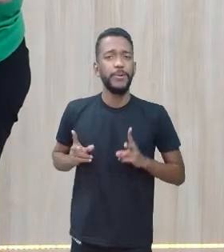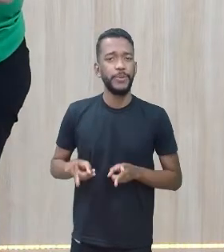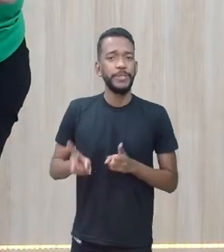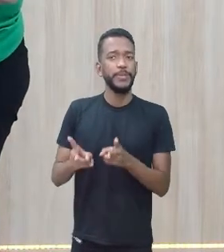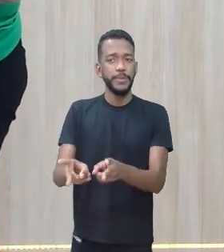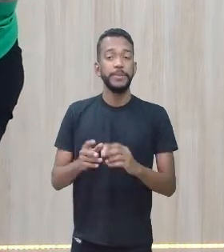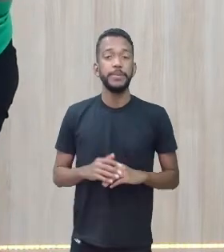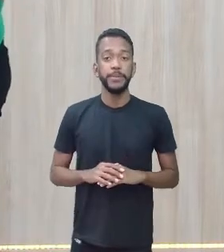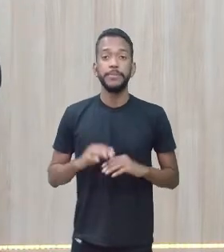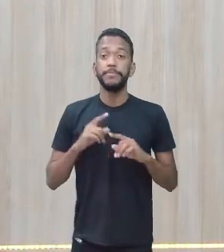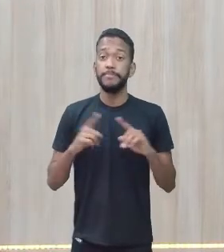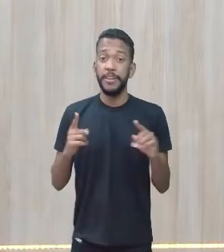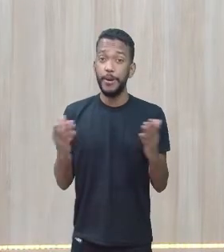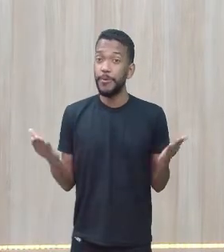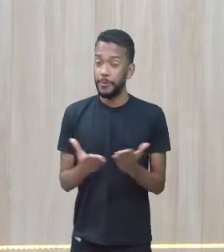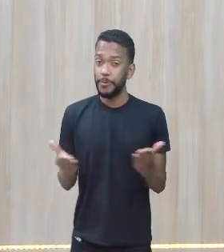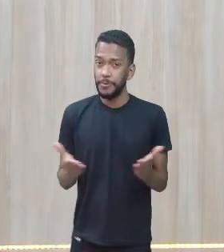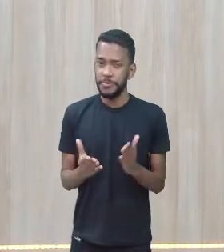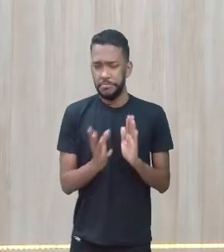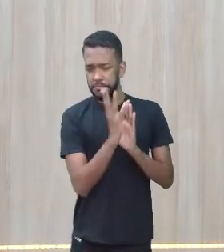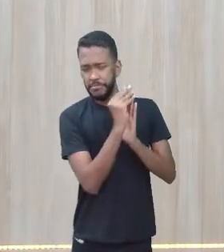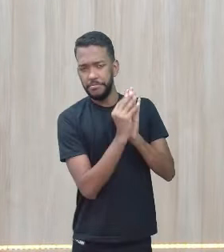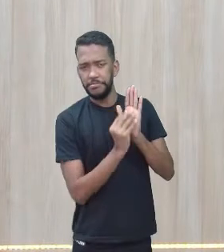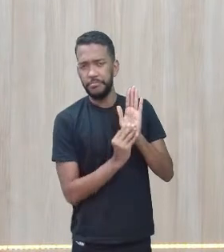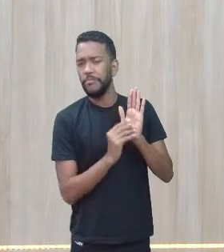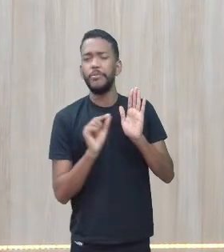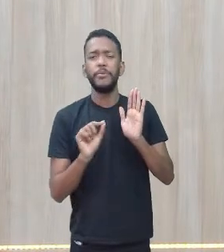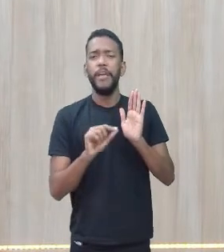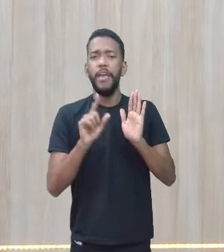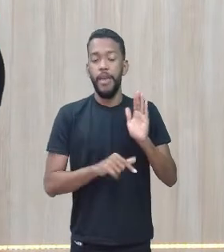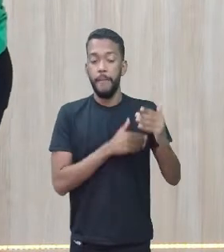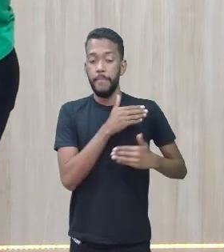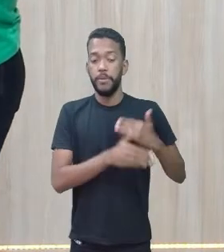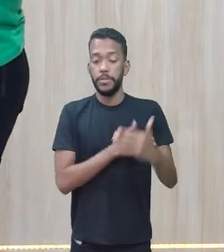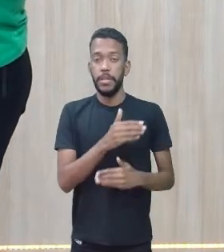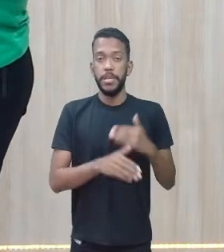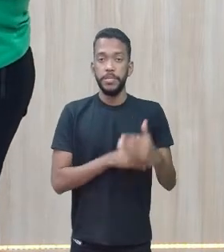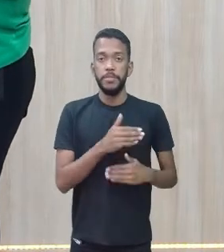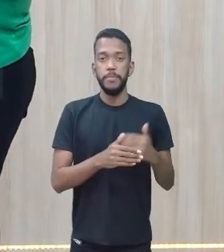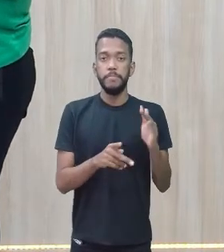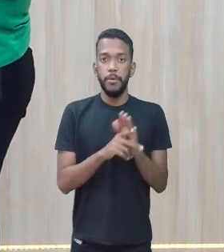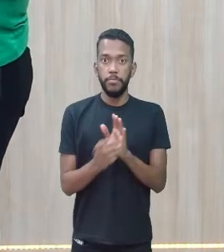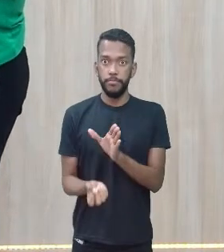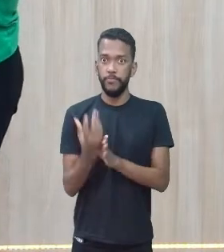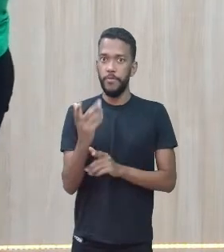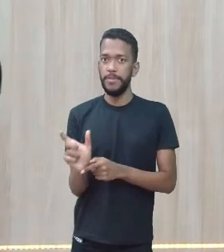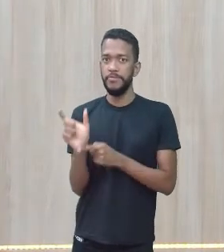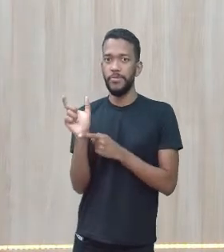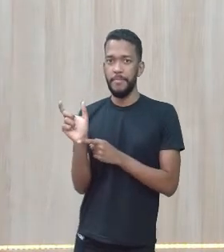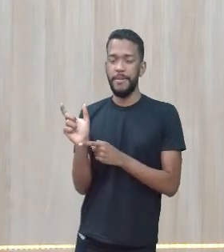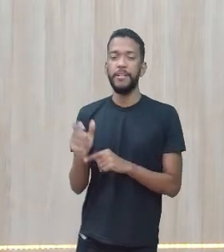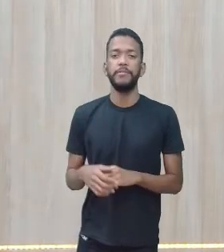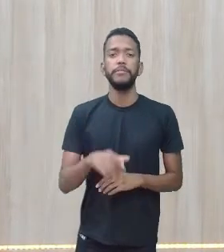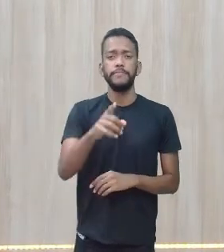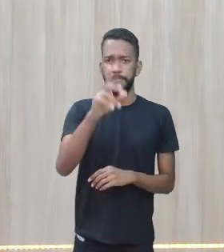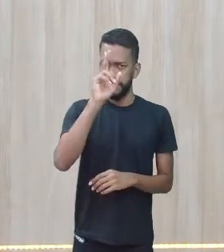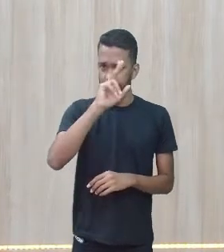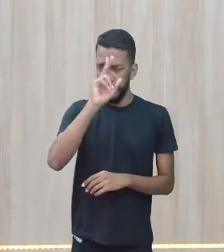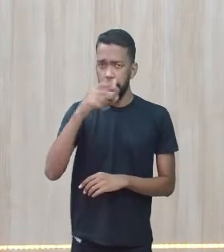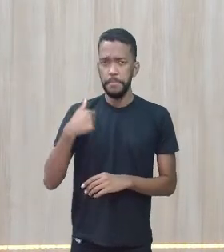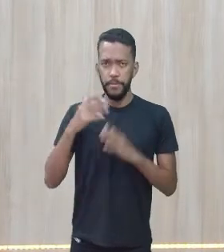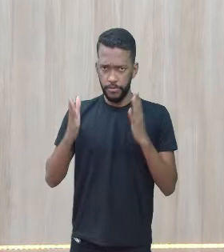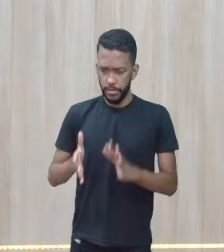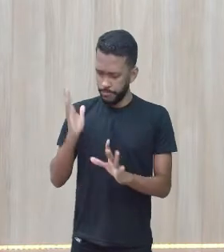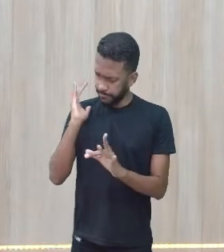que o nosso conteúdo de hoje é processo de formação de palavras. Vocês lembram que eu falei com